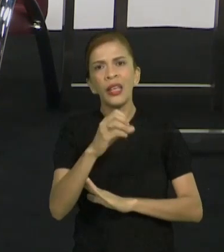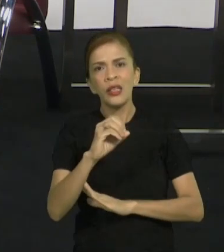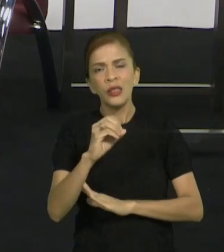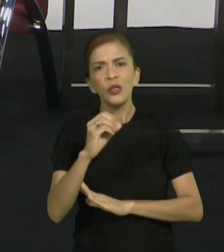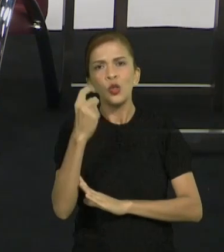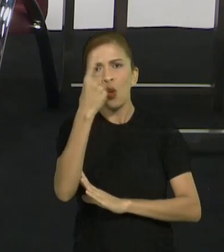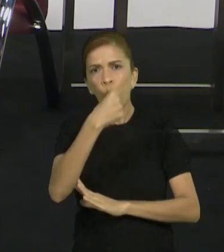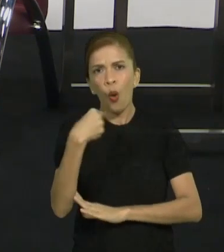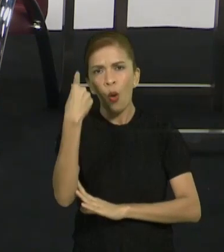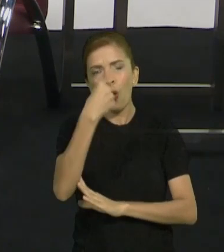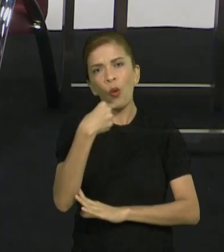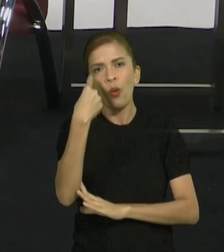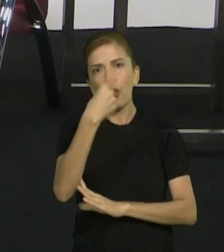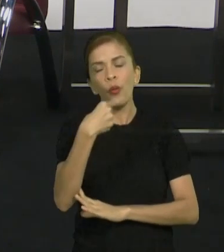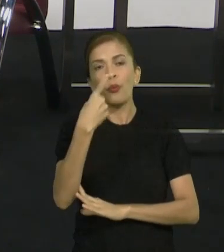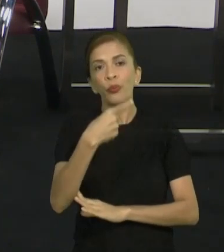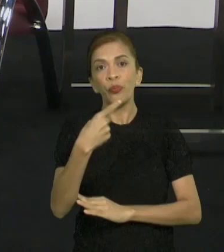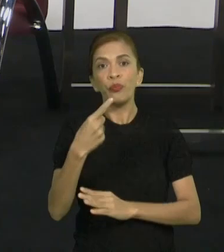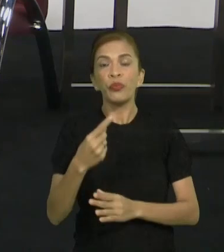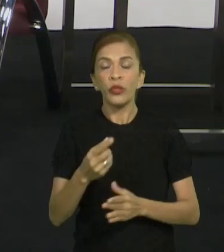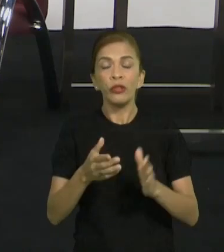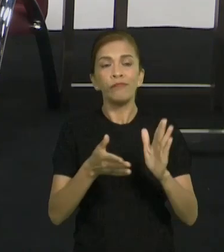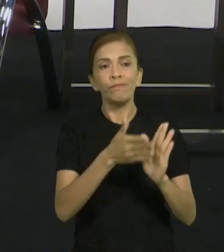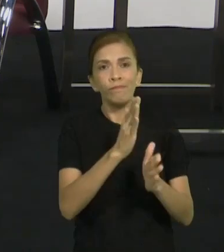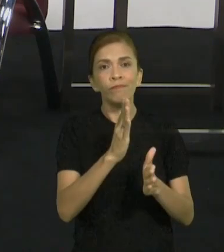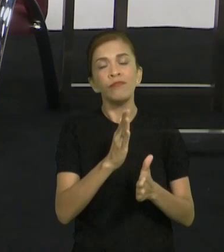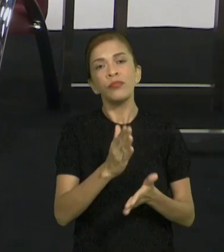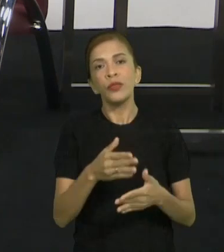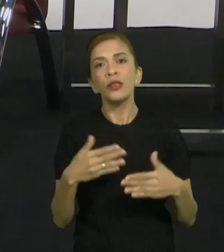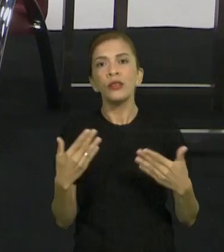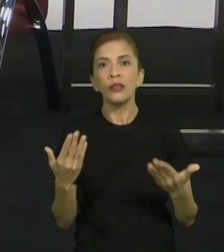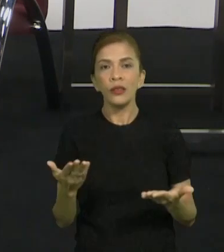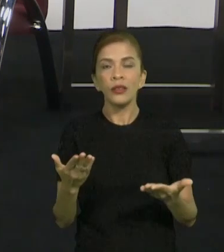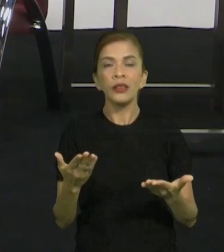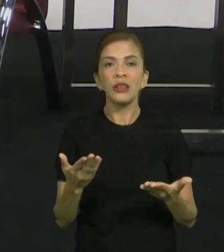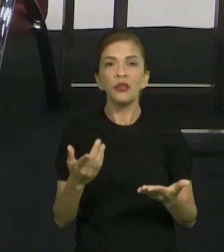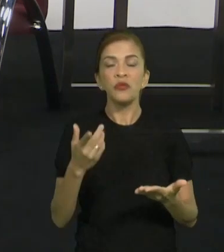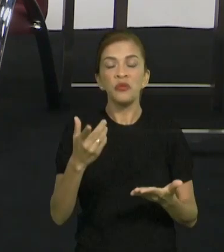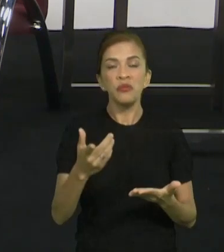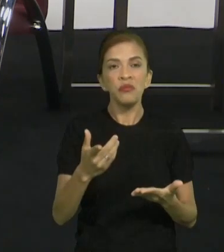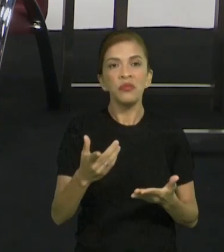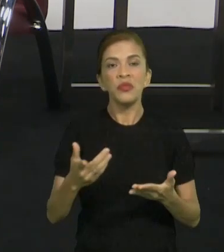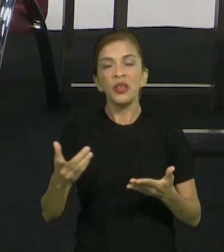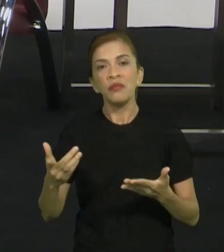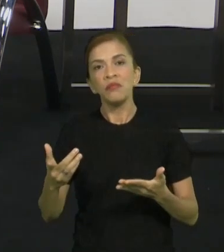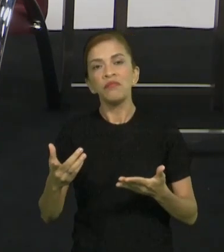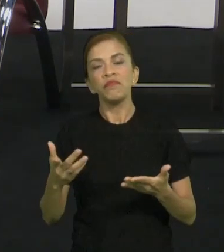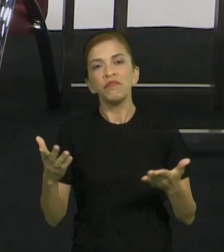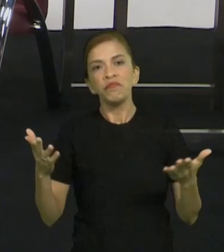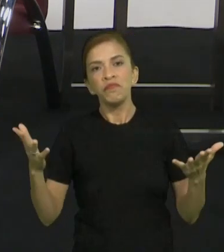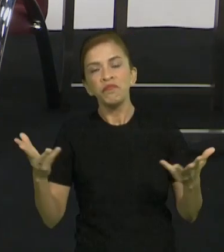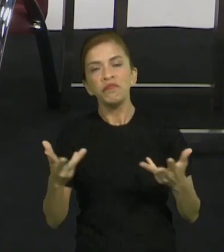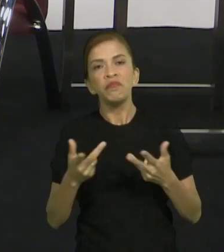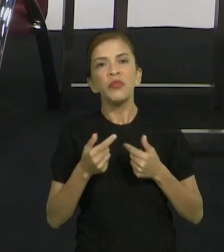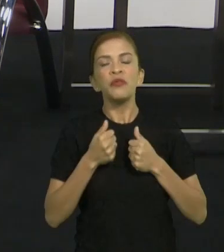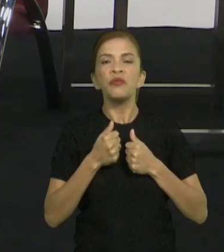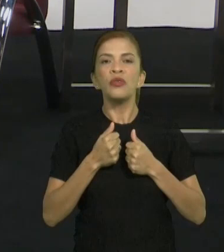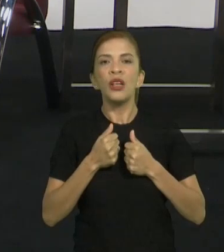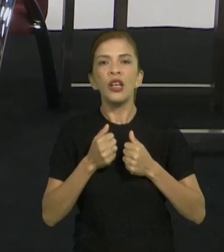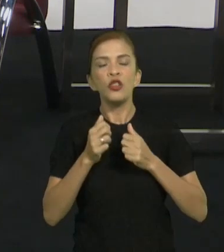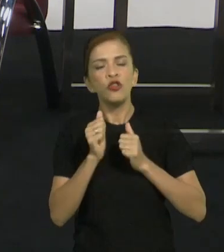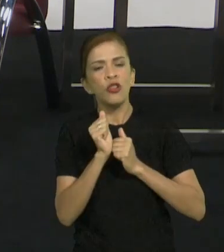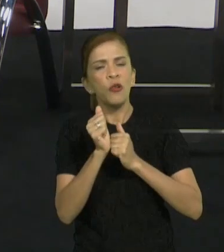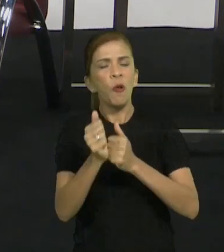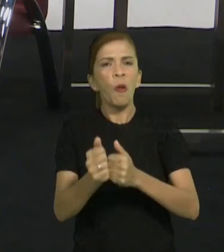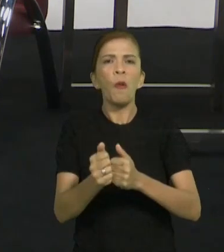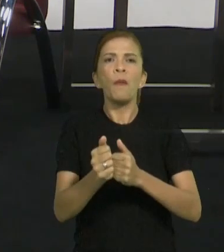Parauapebas, não é? Isso. Lá no Pará, são 10 horas de viagem, se você tem o privilégio de ir, sim, acompanhado de um Bumba Meu Boi. Nossa, não